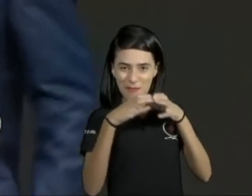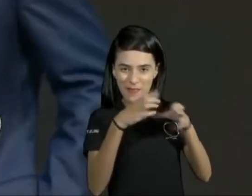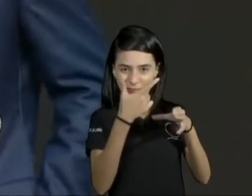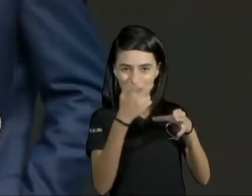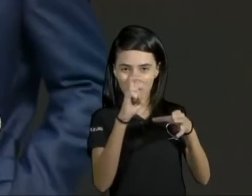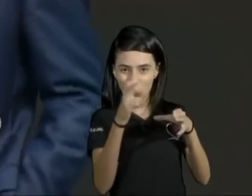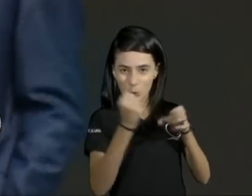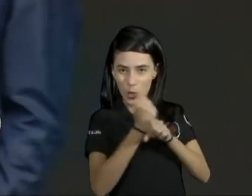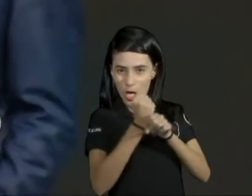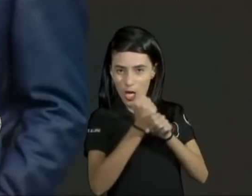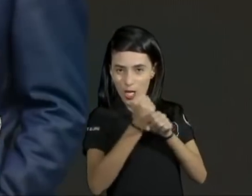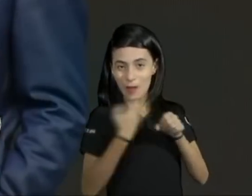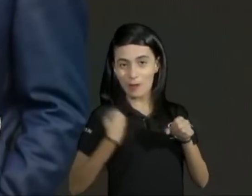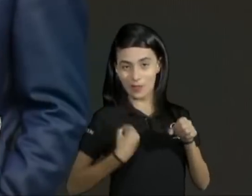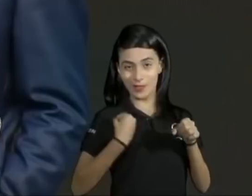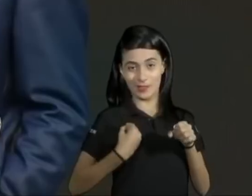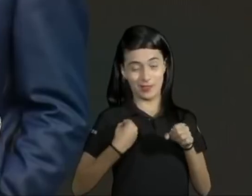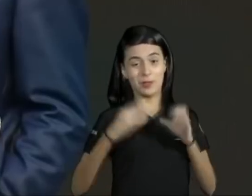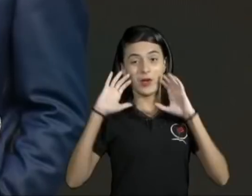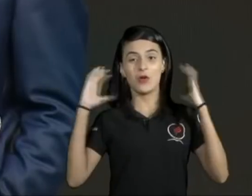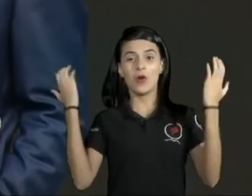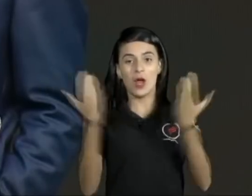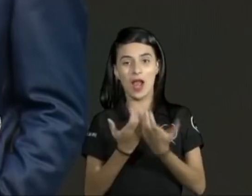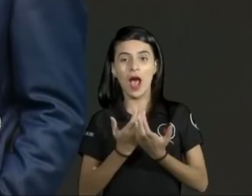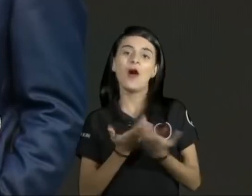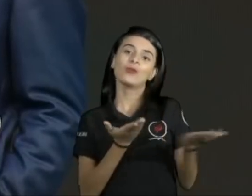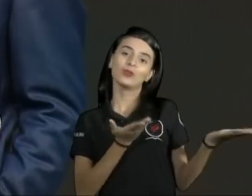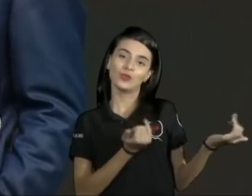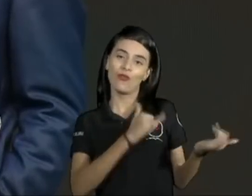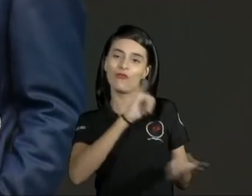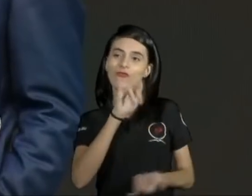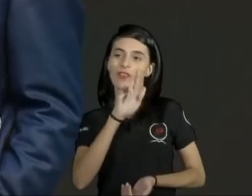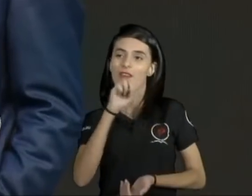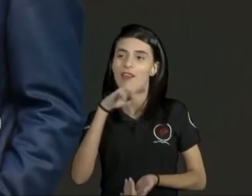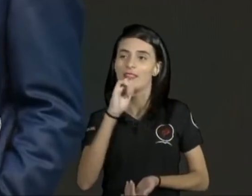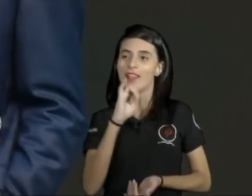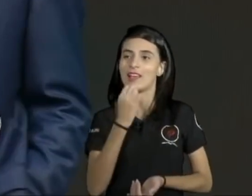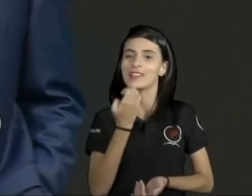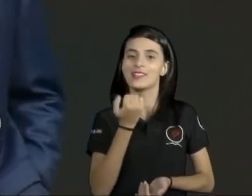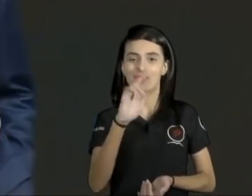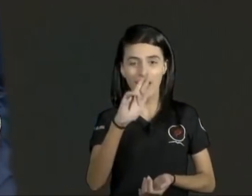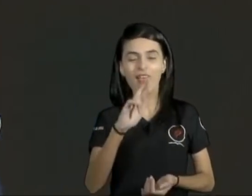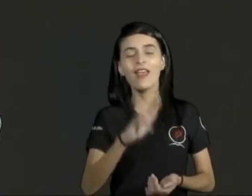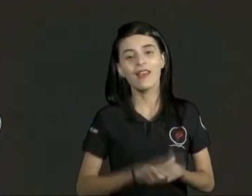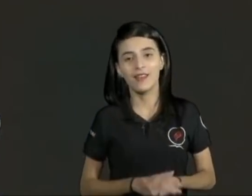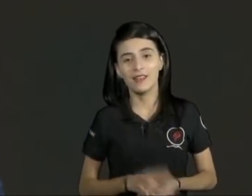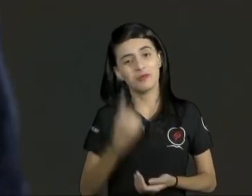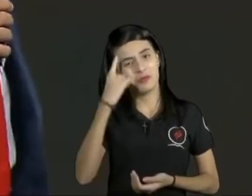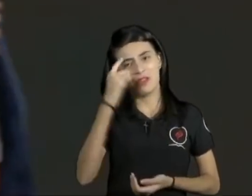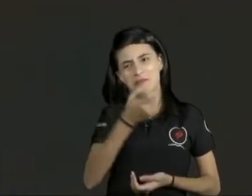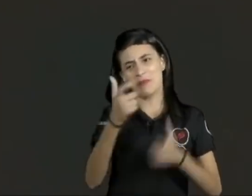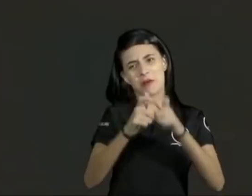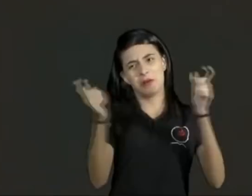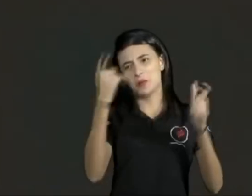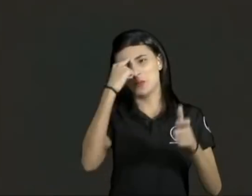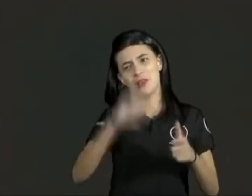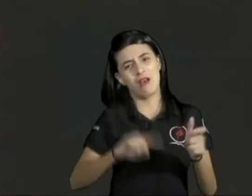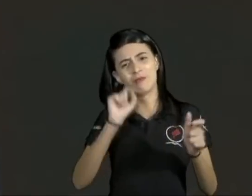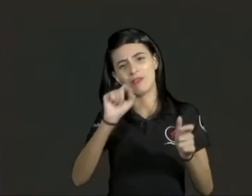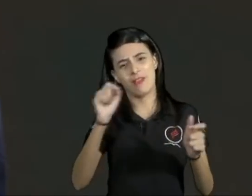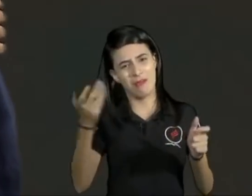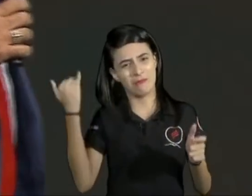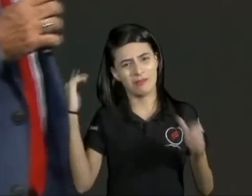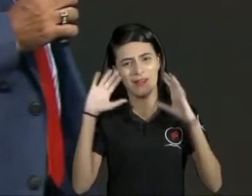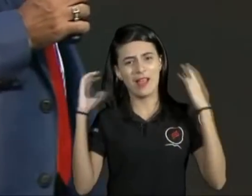ele que participavam do Coral Jovem Renascer É muita gente também que é que é isso